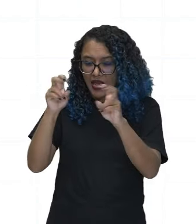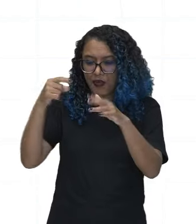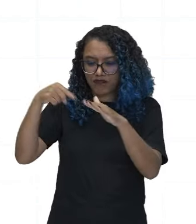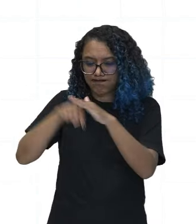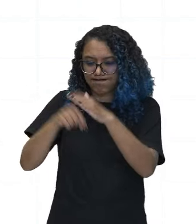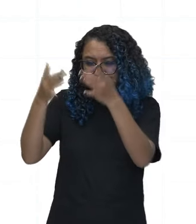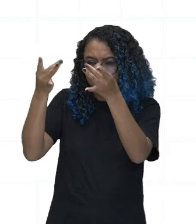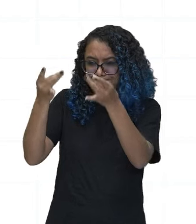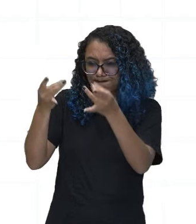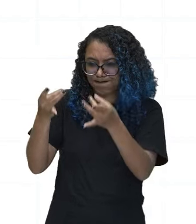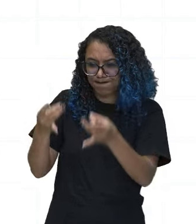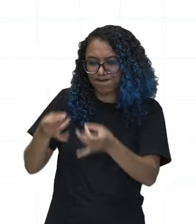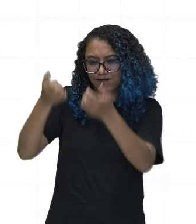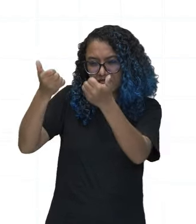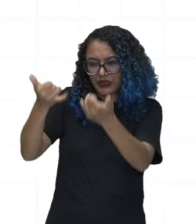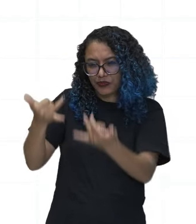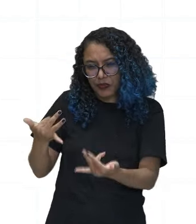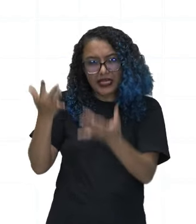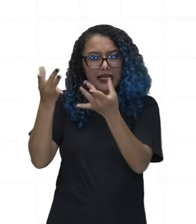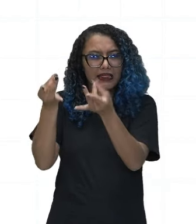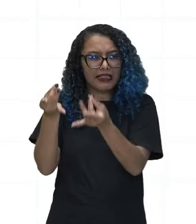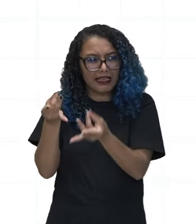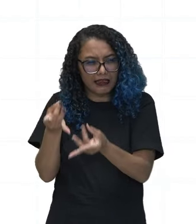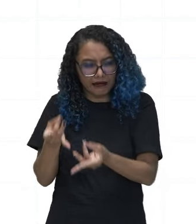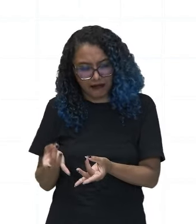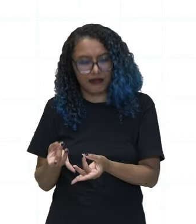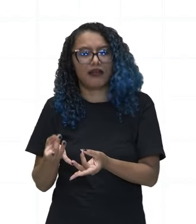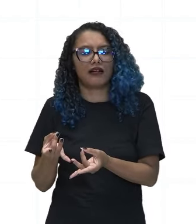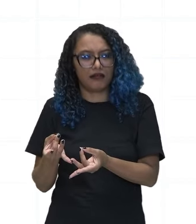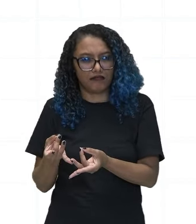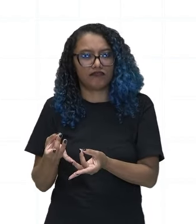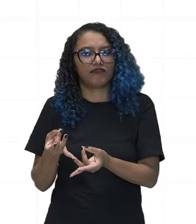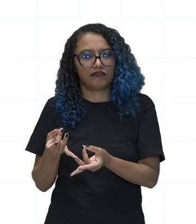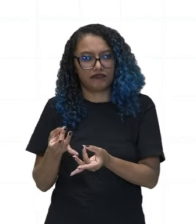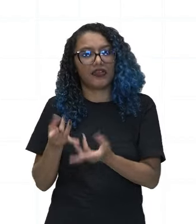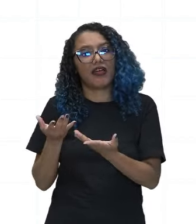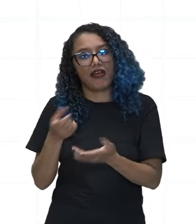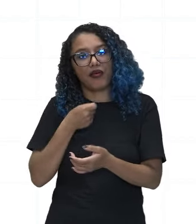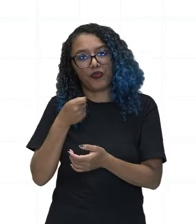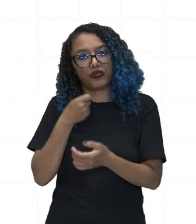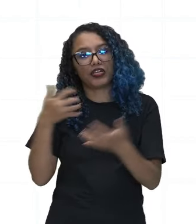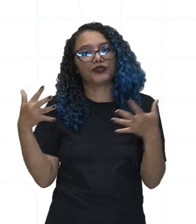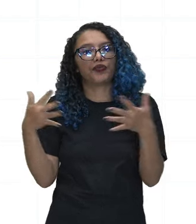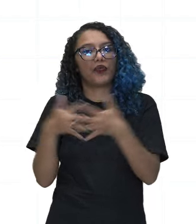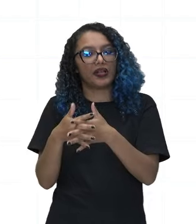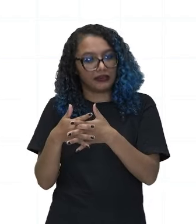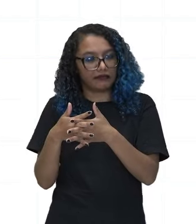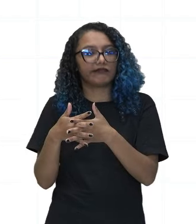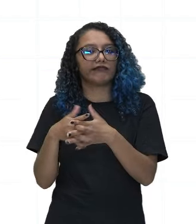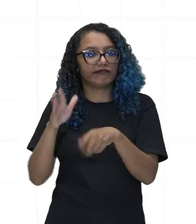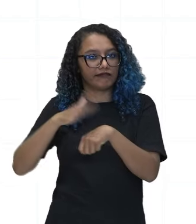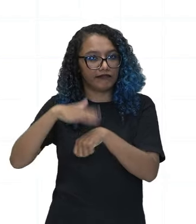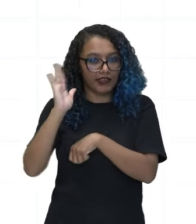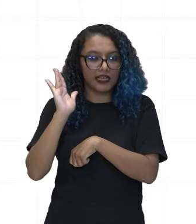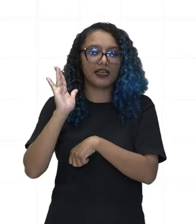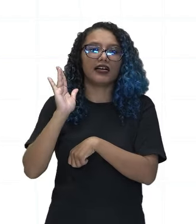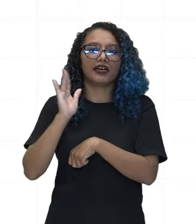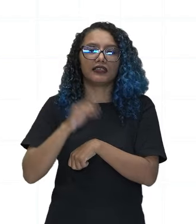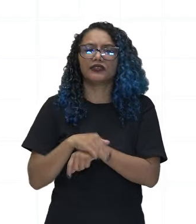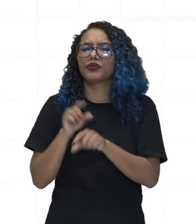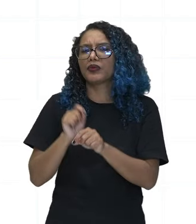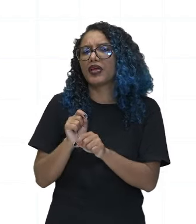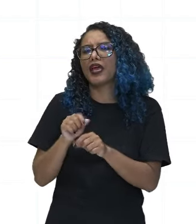a diferença, que a reportagem, né, ela é muito mais complexa. Ela vai buscar